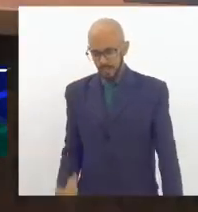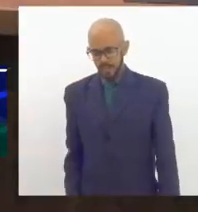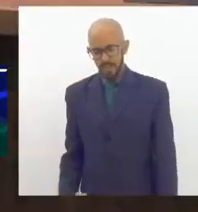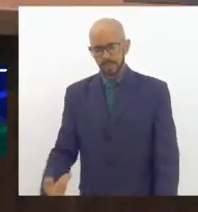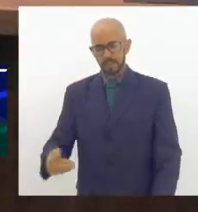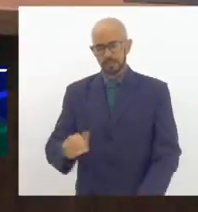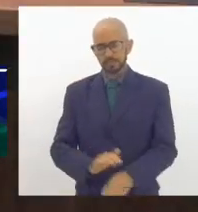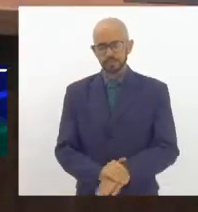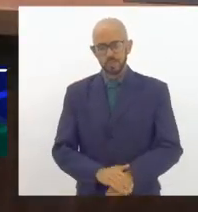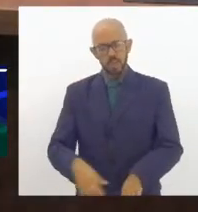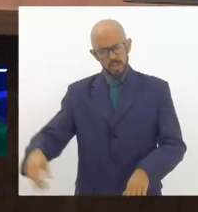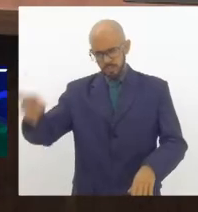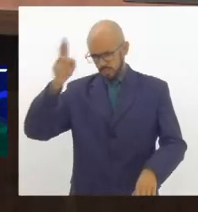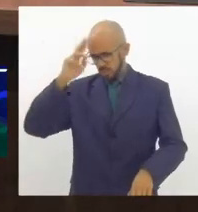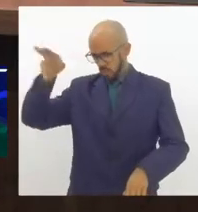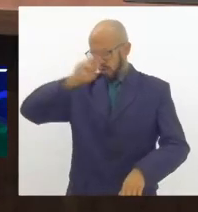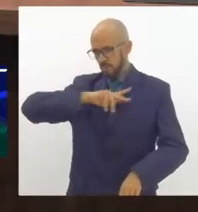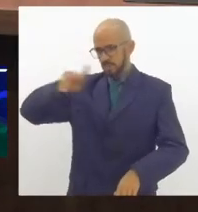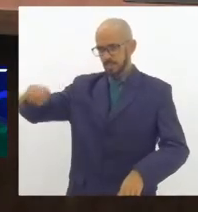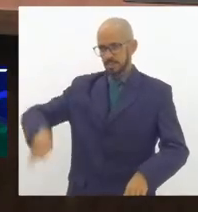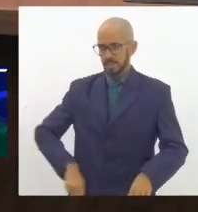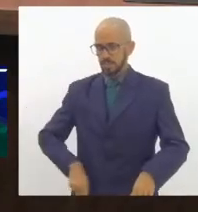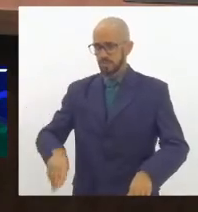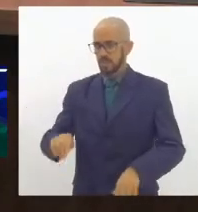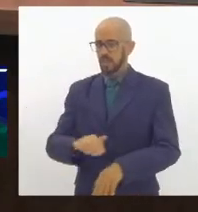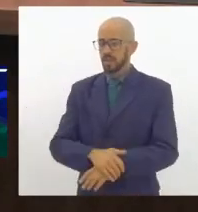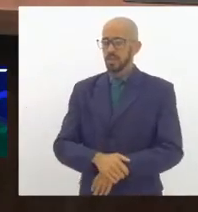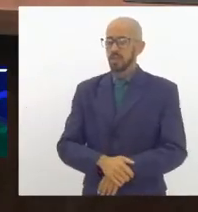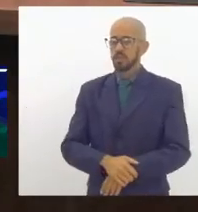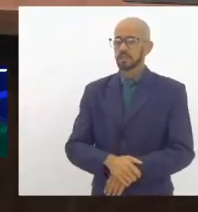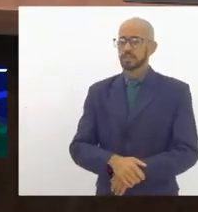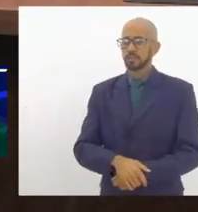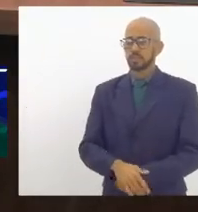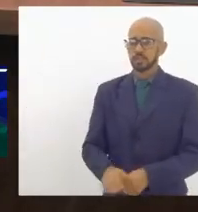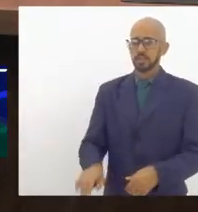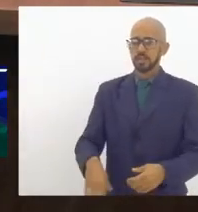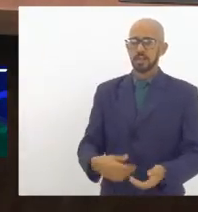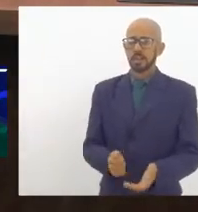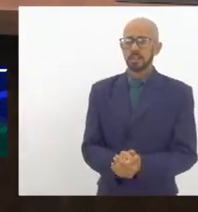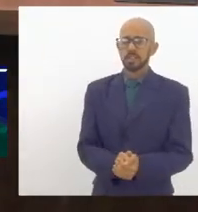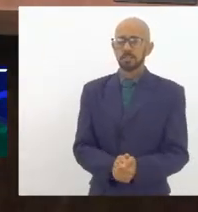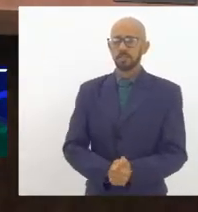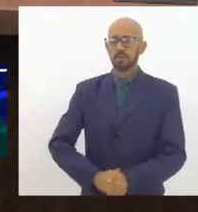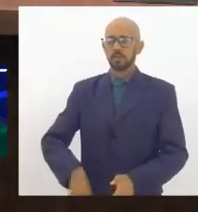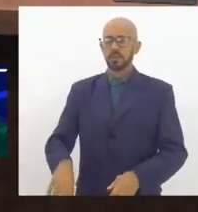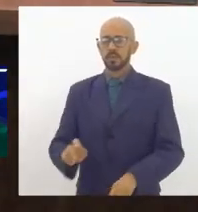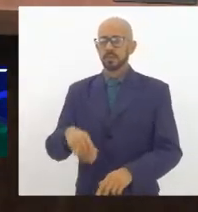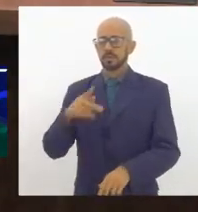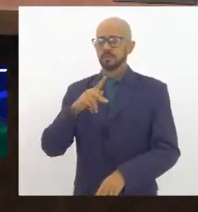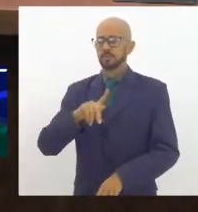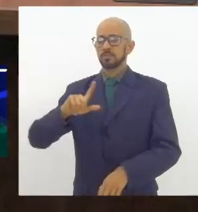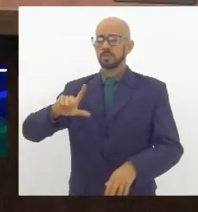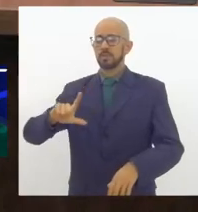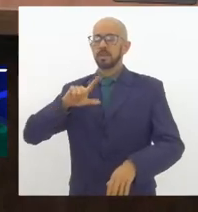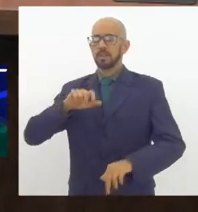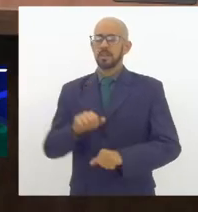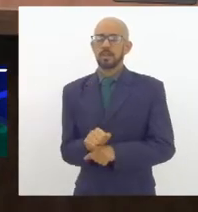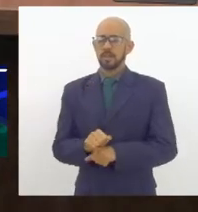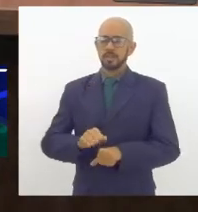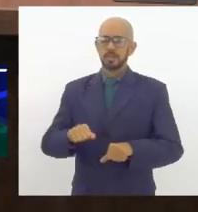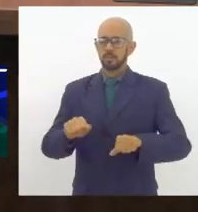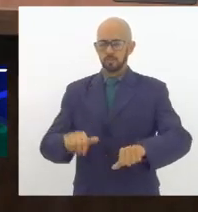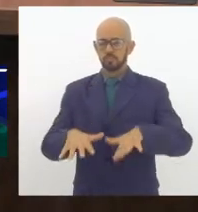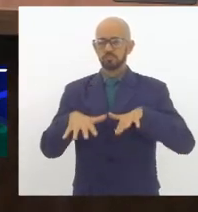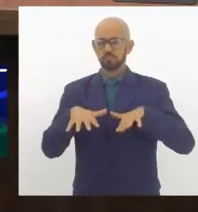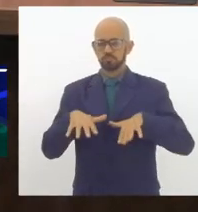senhor presidente faço aqui uma rápida discussão sobre o projeto de lei que cria no âmbito do Estado do Rio